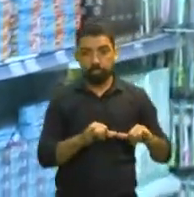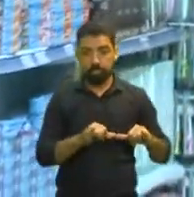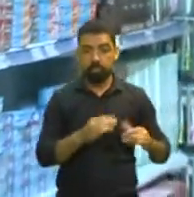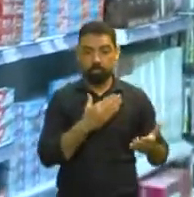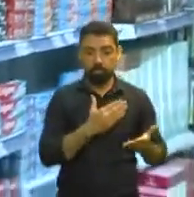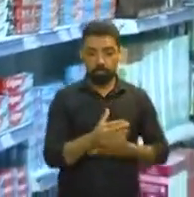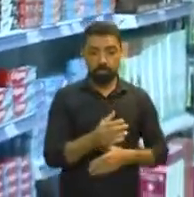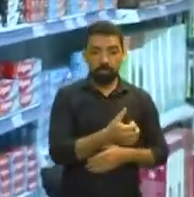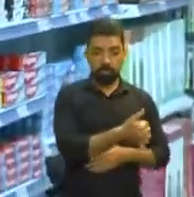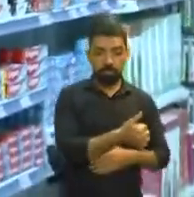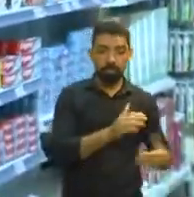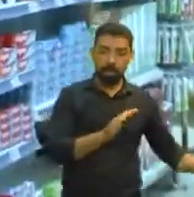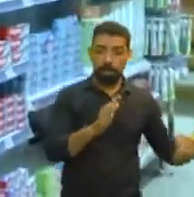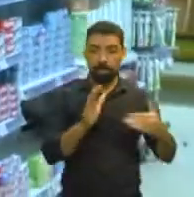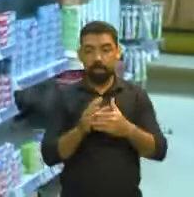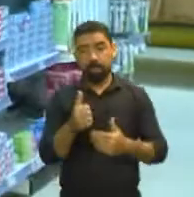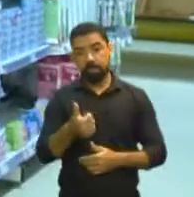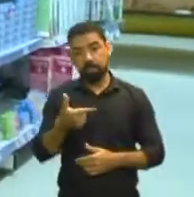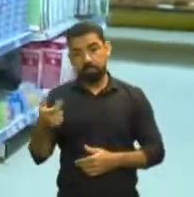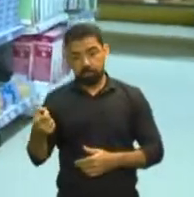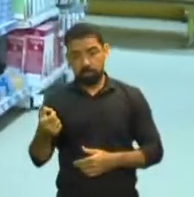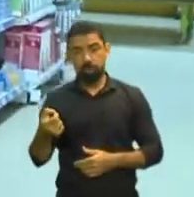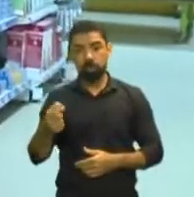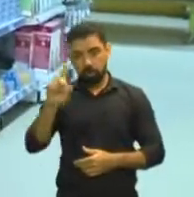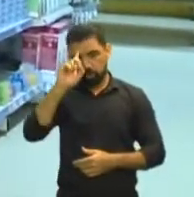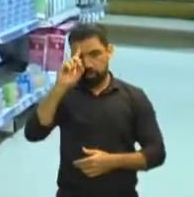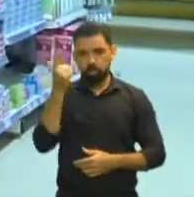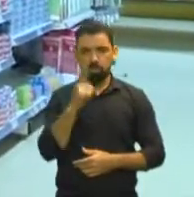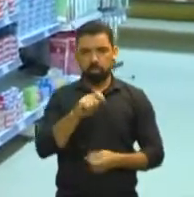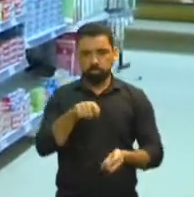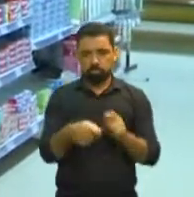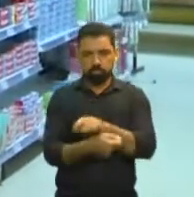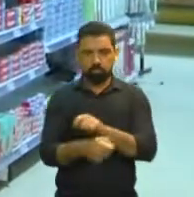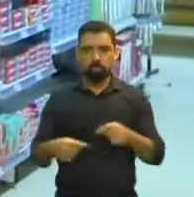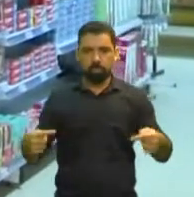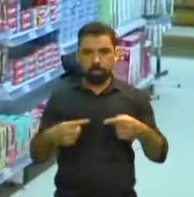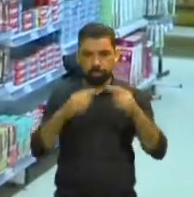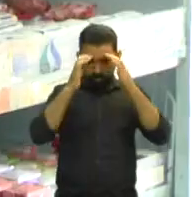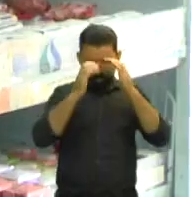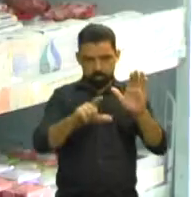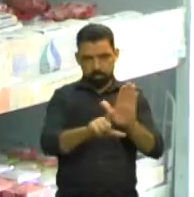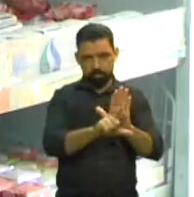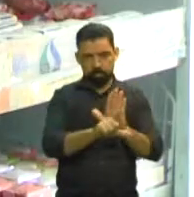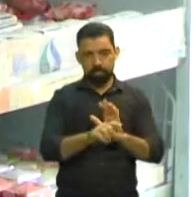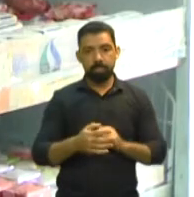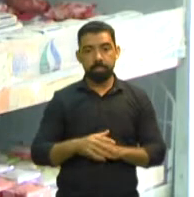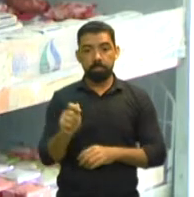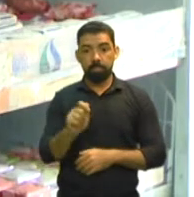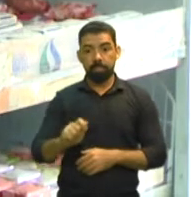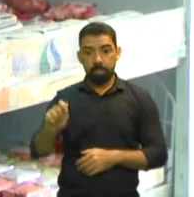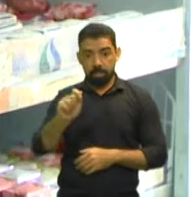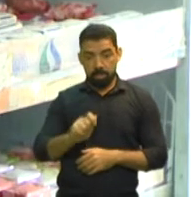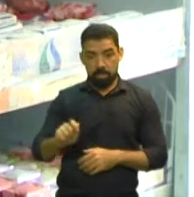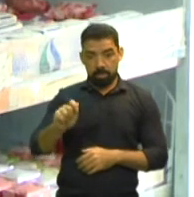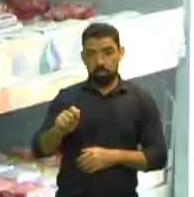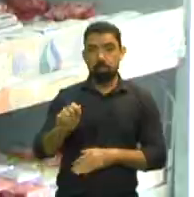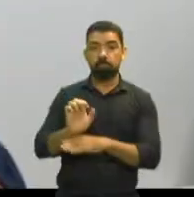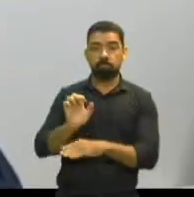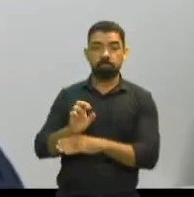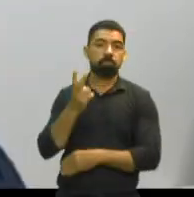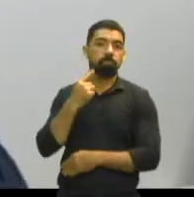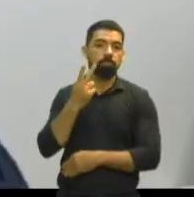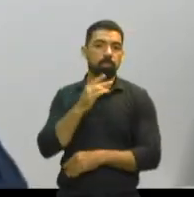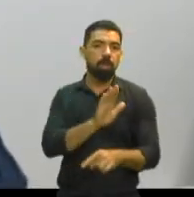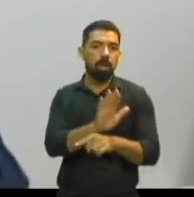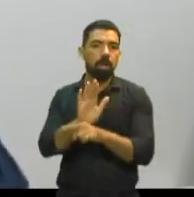de dezembro, para se adequar à nova legislação. A Associação Cearense de Supermercados já está orientando o setor, segundo explica o